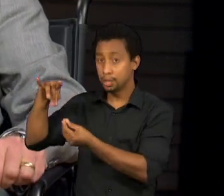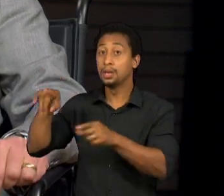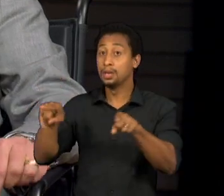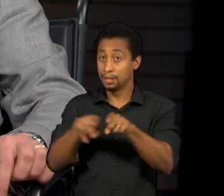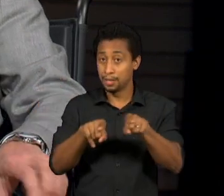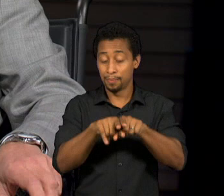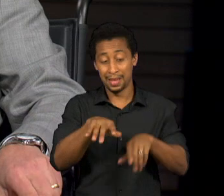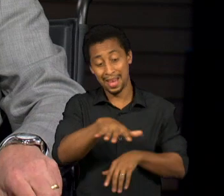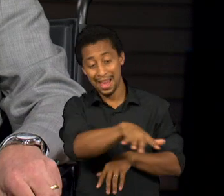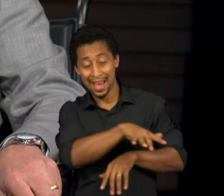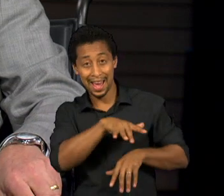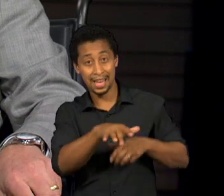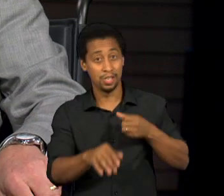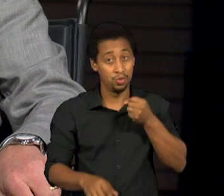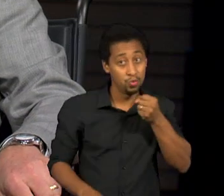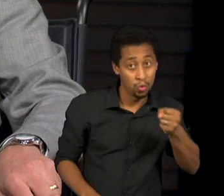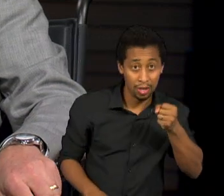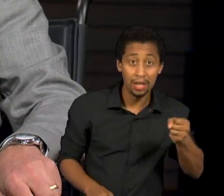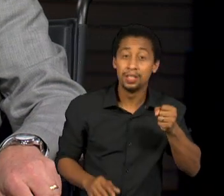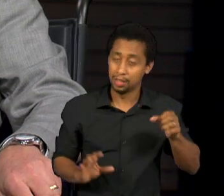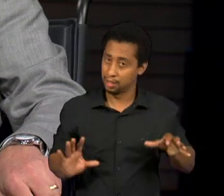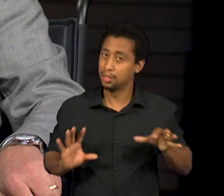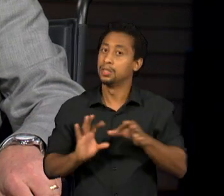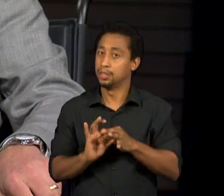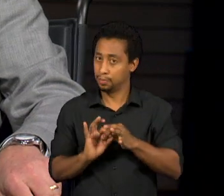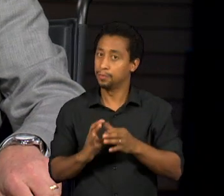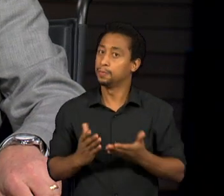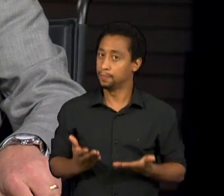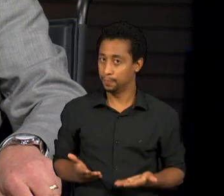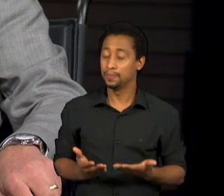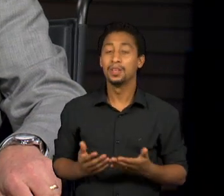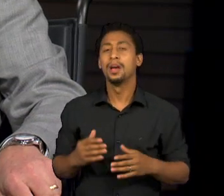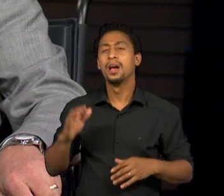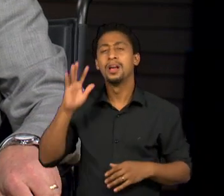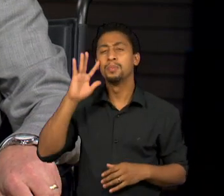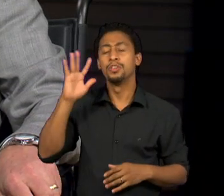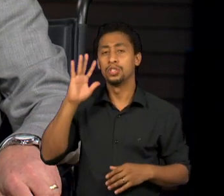gente escuta, se não houver jornalismo, se não houver imprensa, não